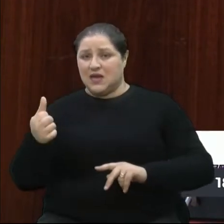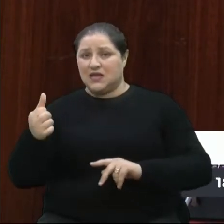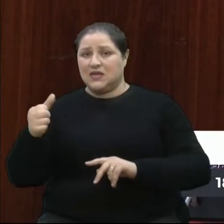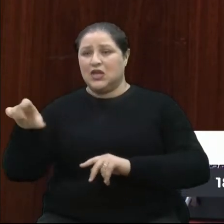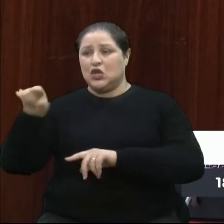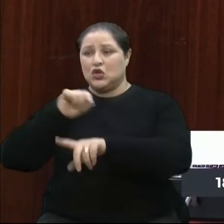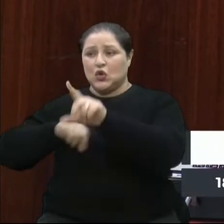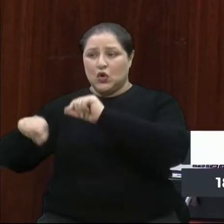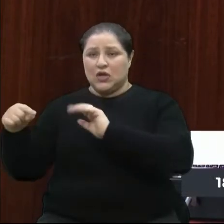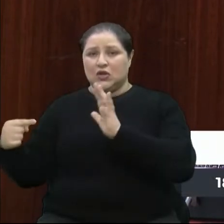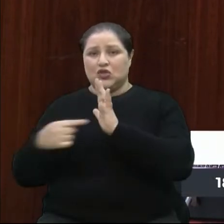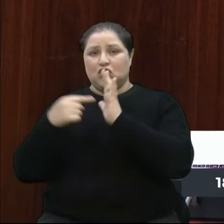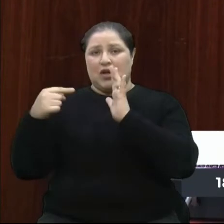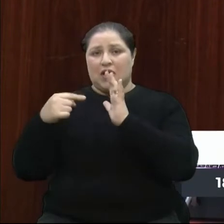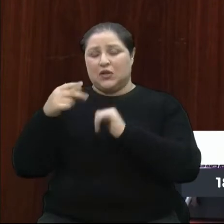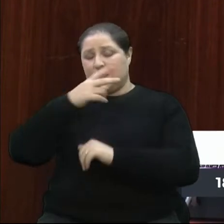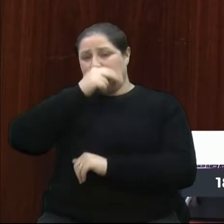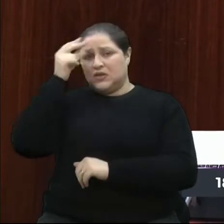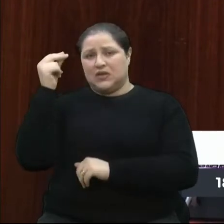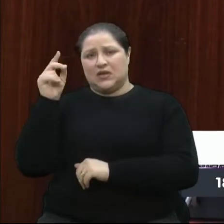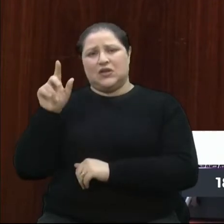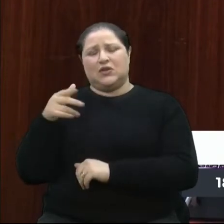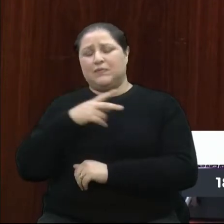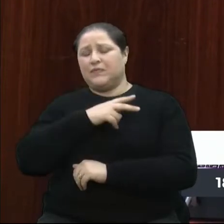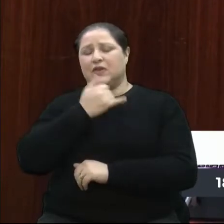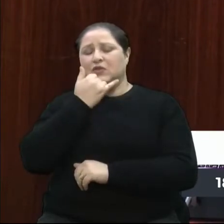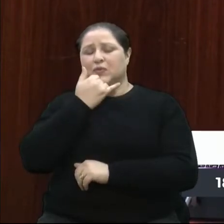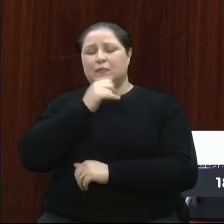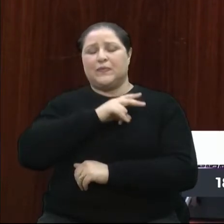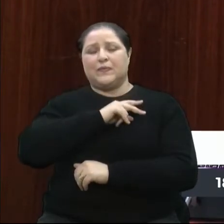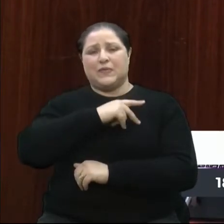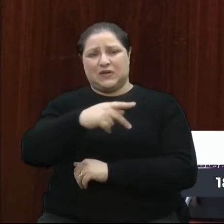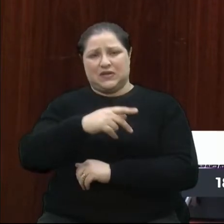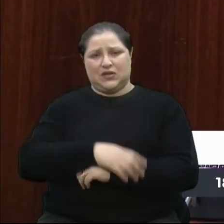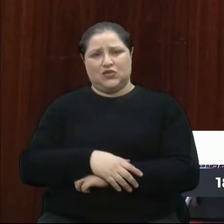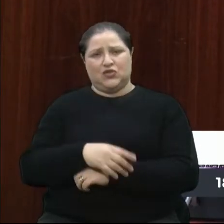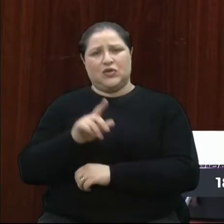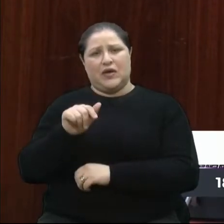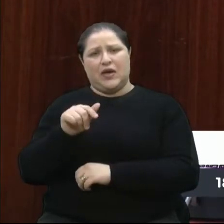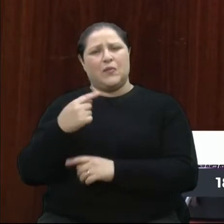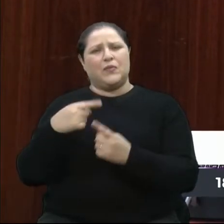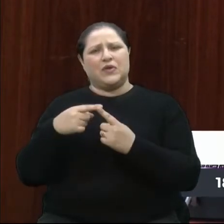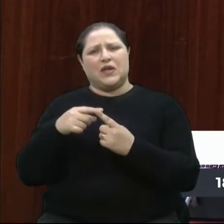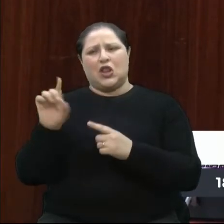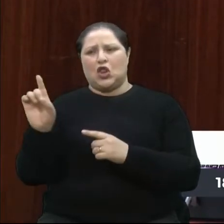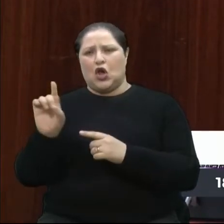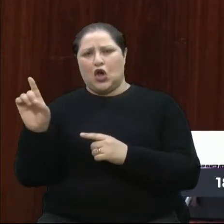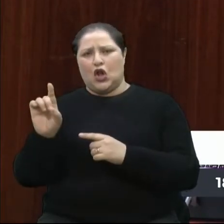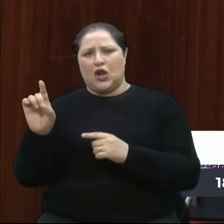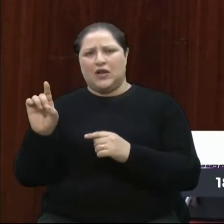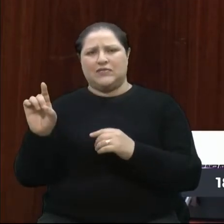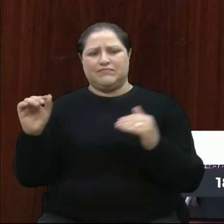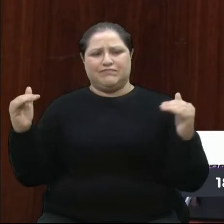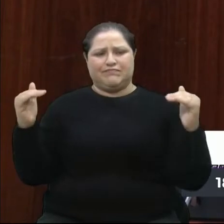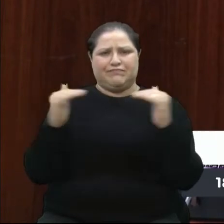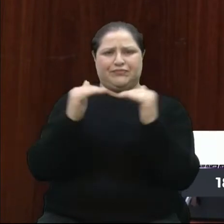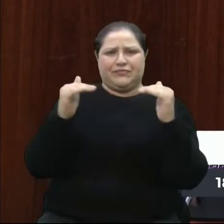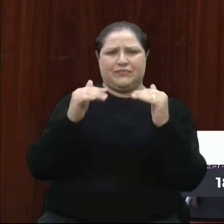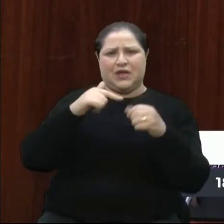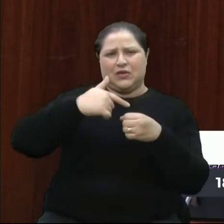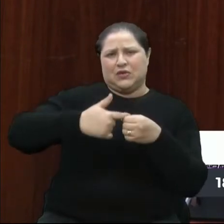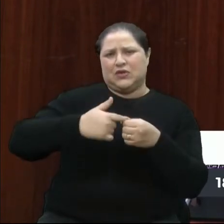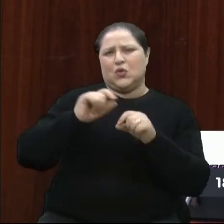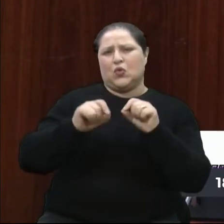uma deliberação, por quê? Tu equilibrando com o dólar, o que se faz, vereador Lucas? O que o